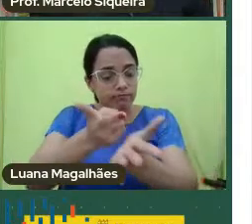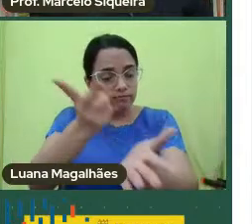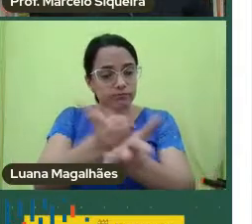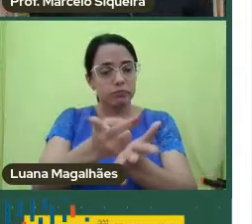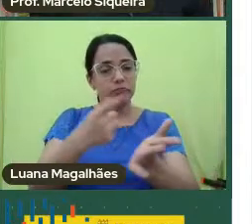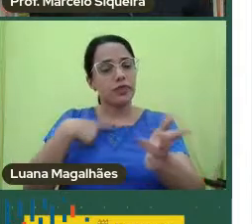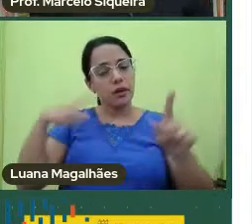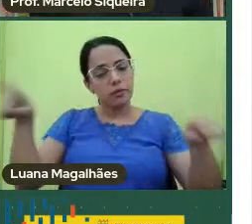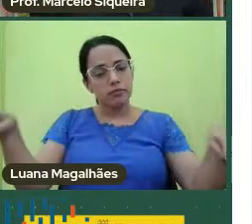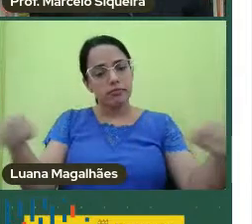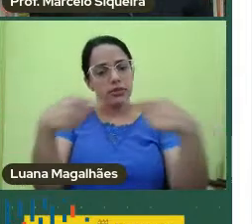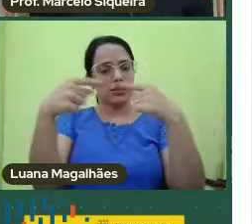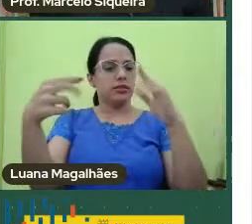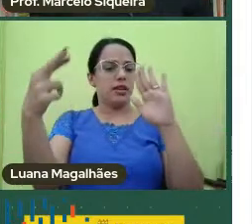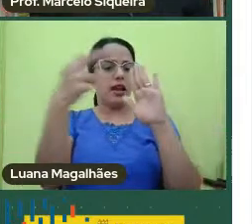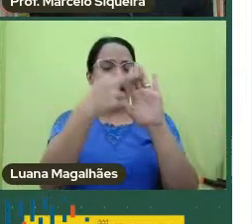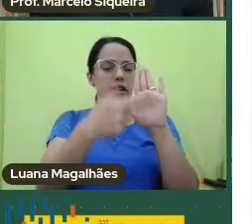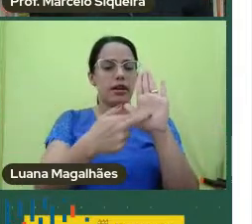norma, porque você